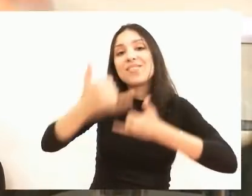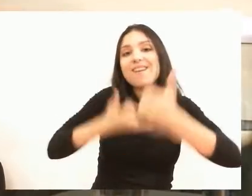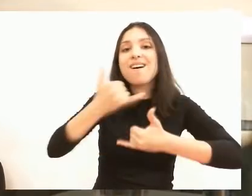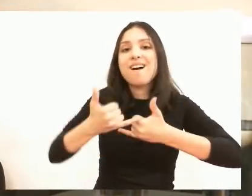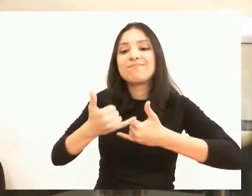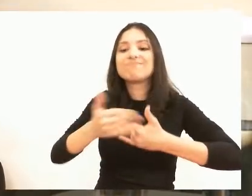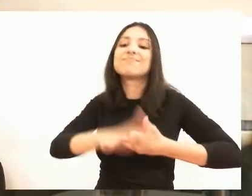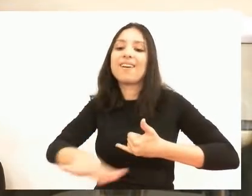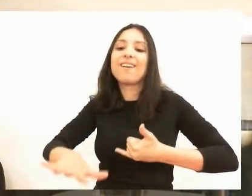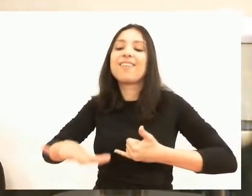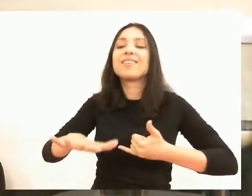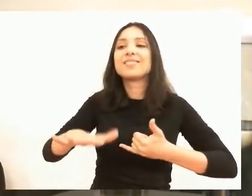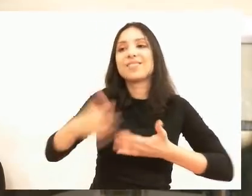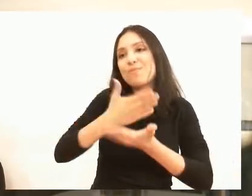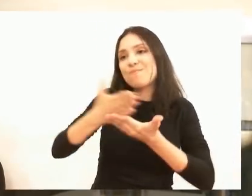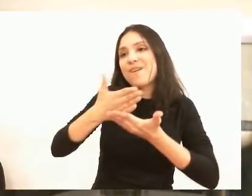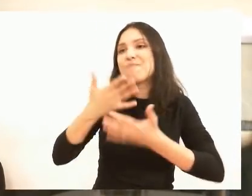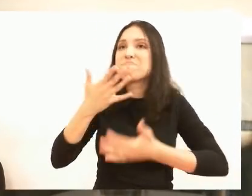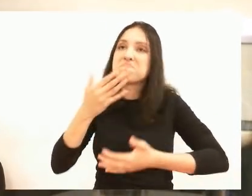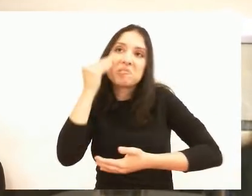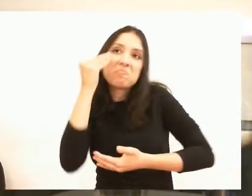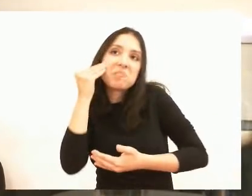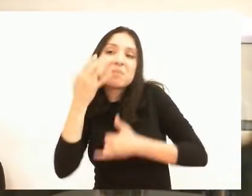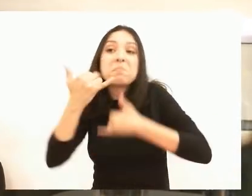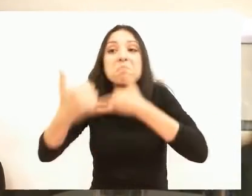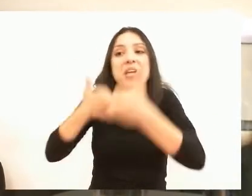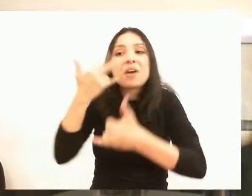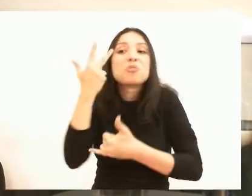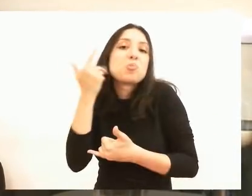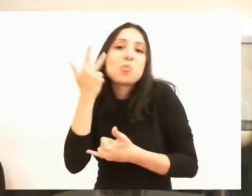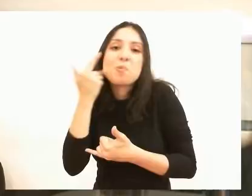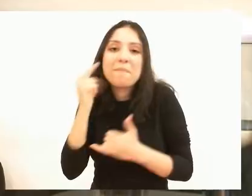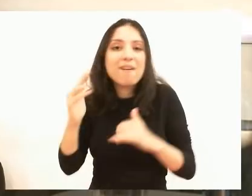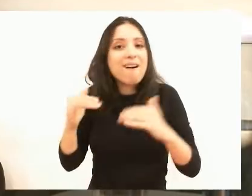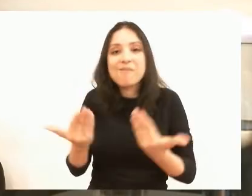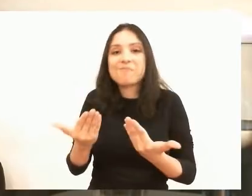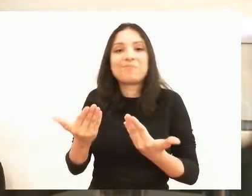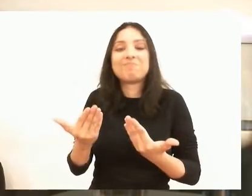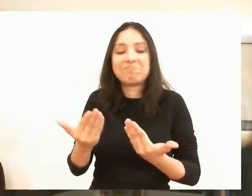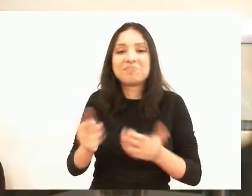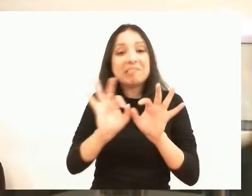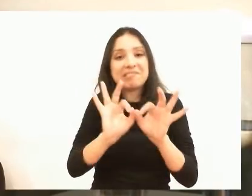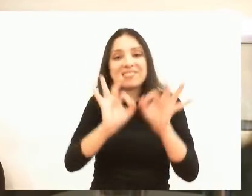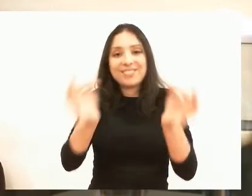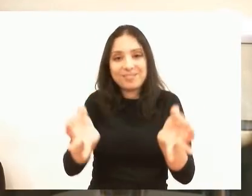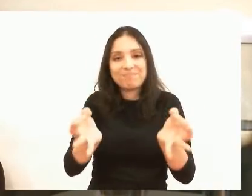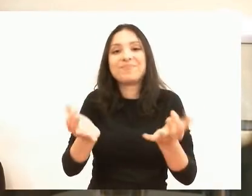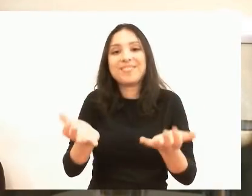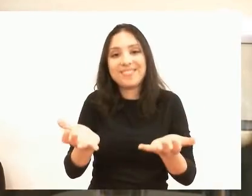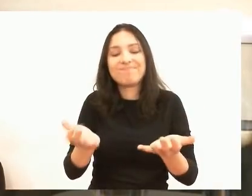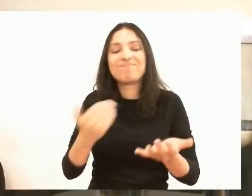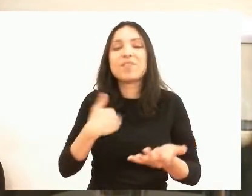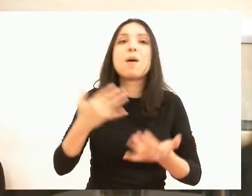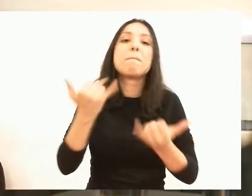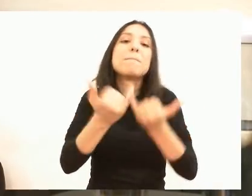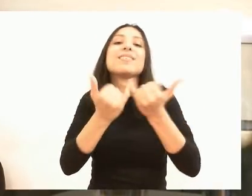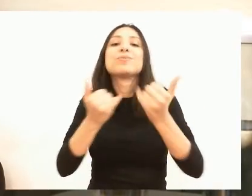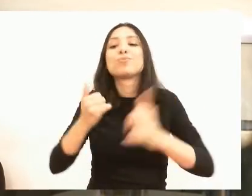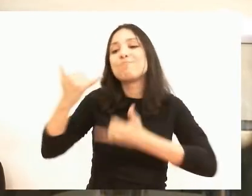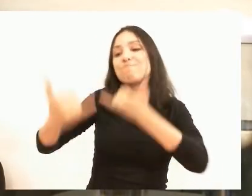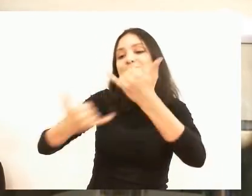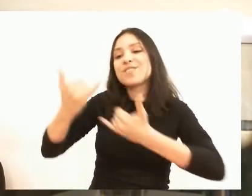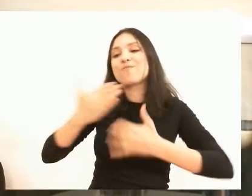experiência do brincar que no caso é a experiência do brincar com o corpo e aí